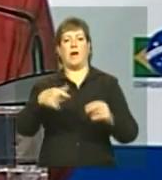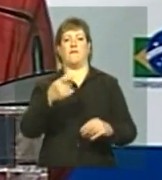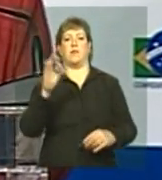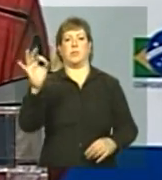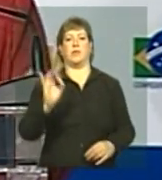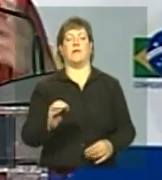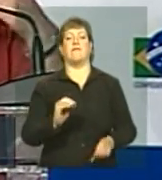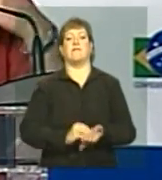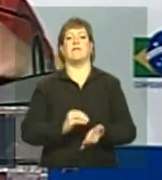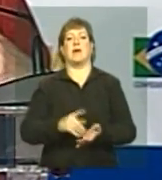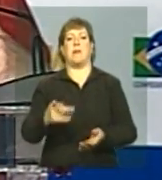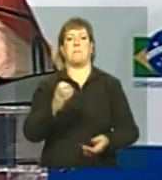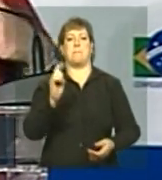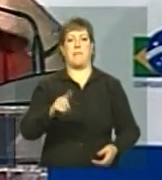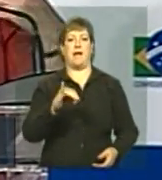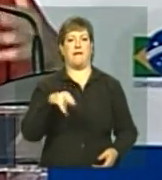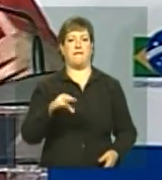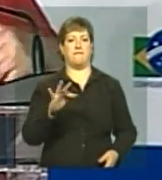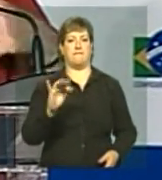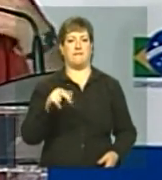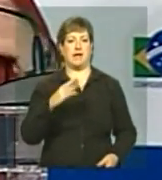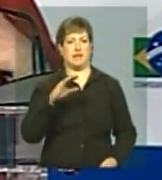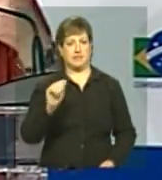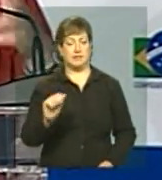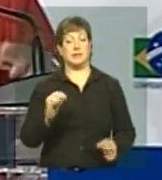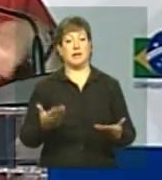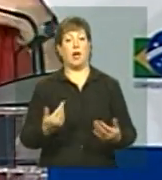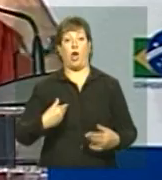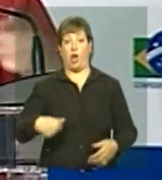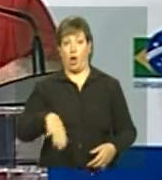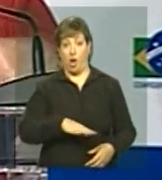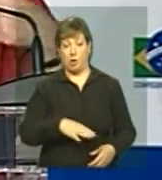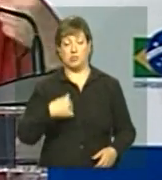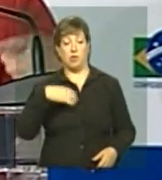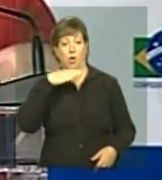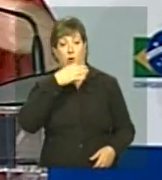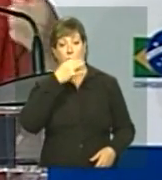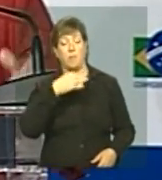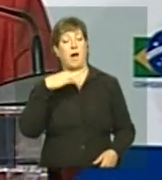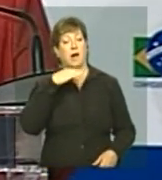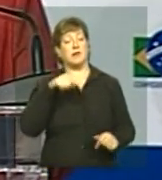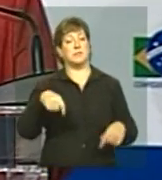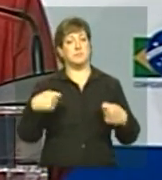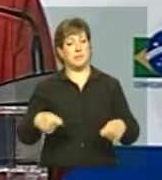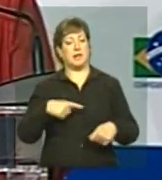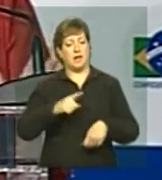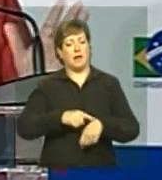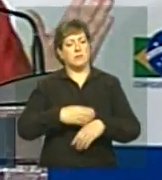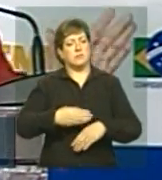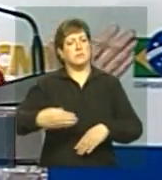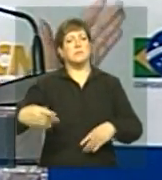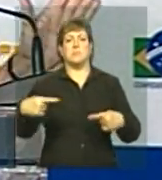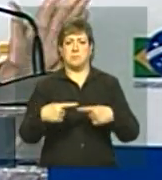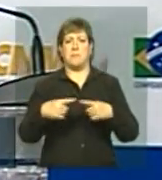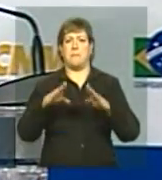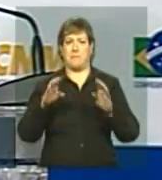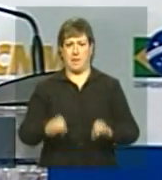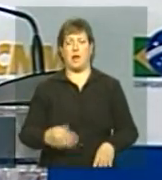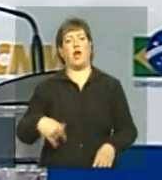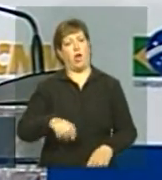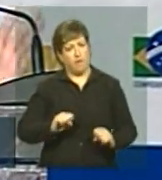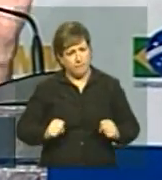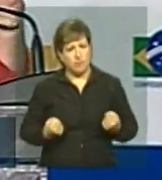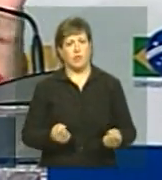da pré-infância. E isso está, do nosso ponto de vista, ocorrendo no ritmo adequado. Nós vamos dar uma